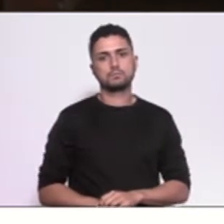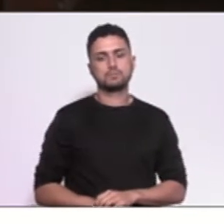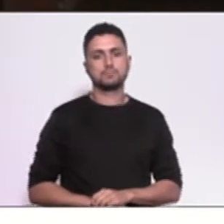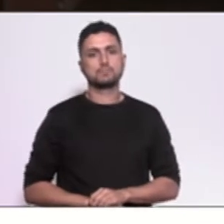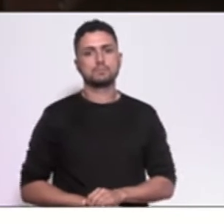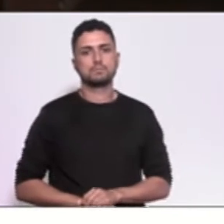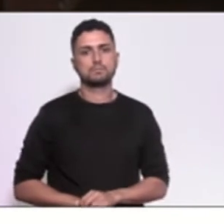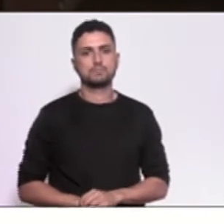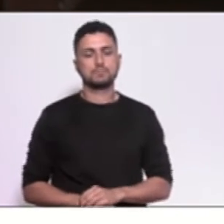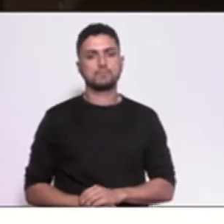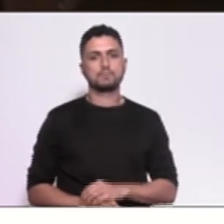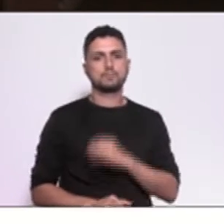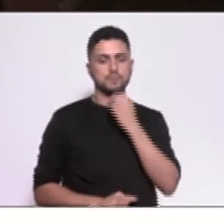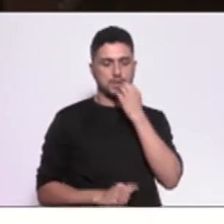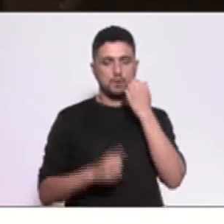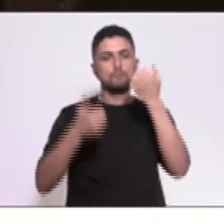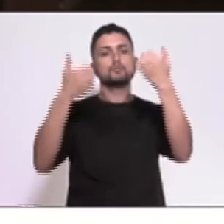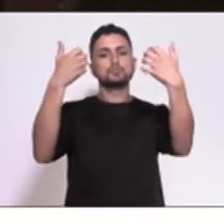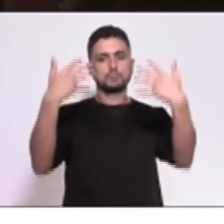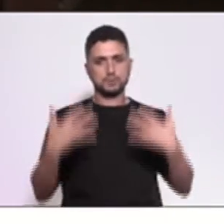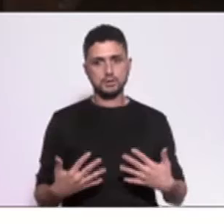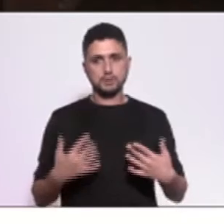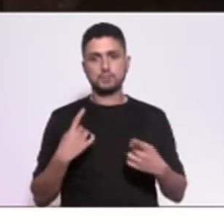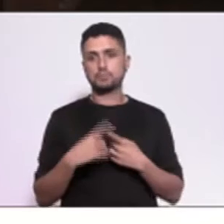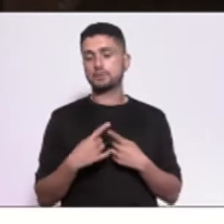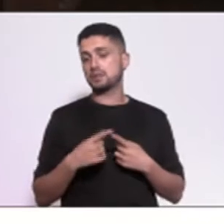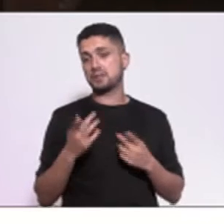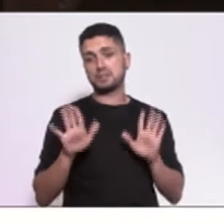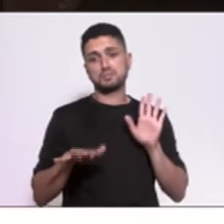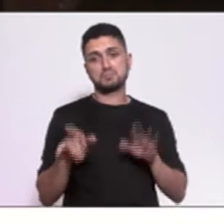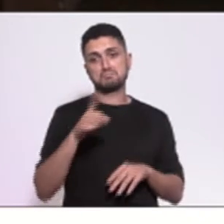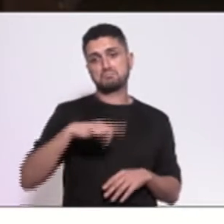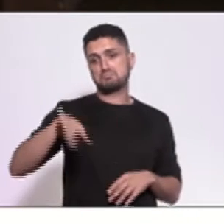Vamos então explicar, porque nem todos